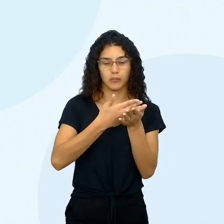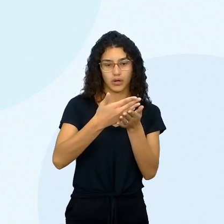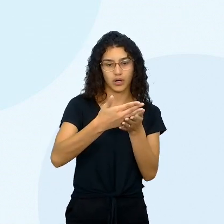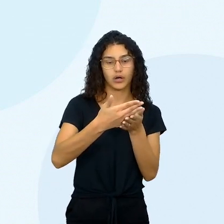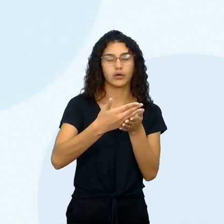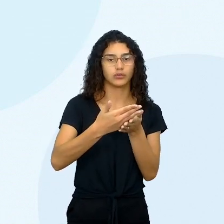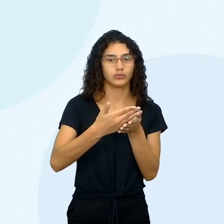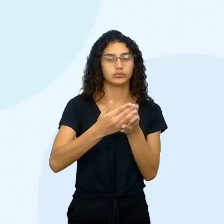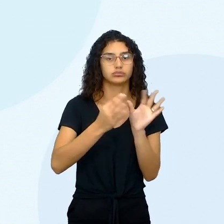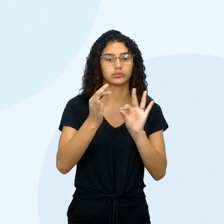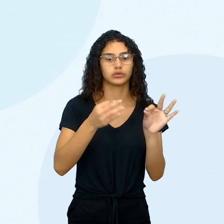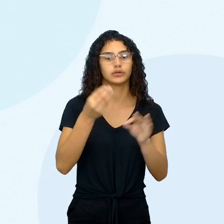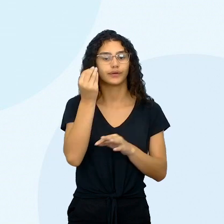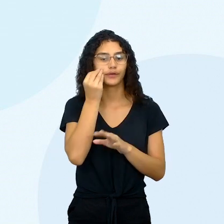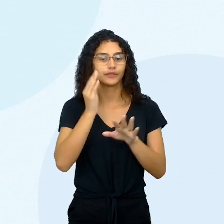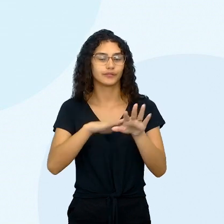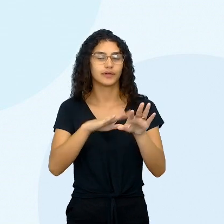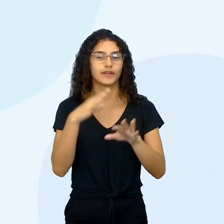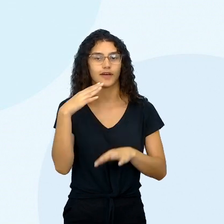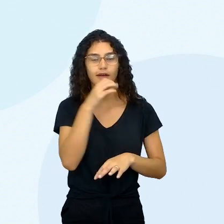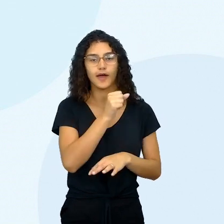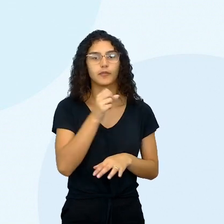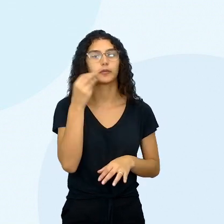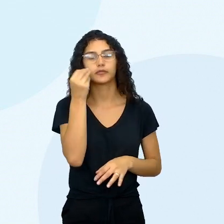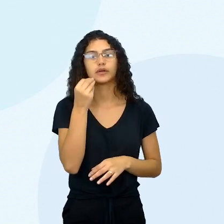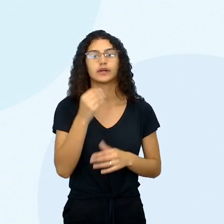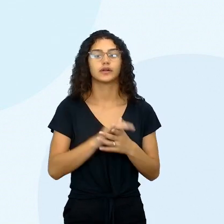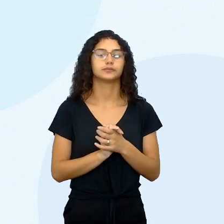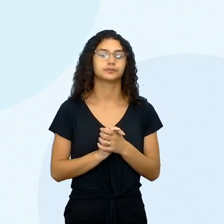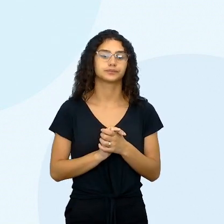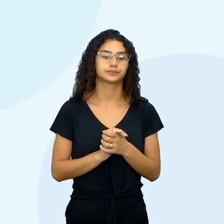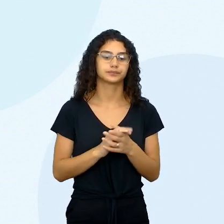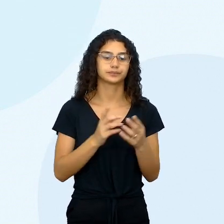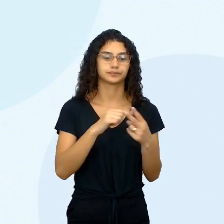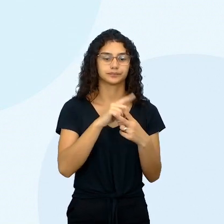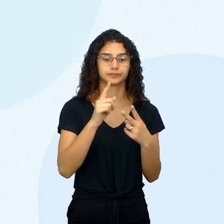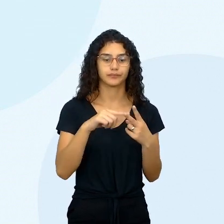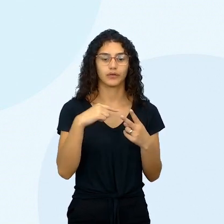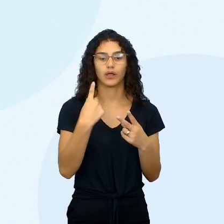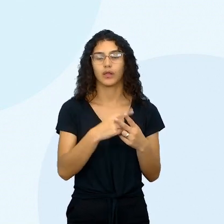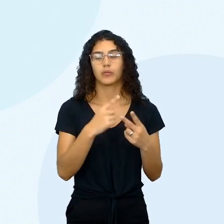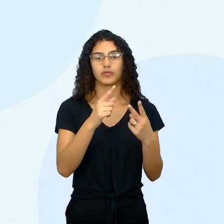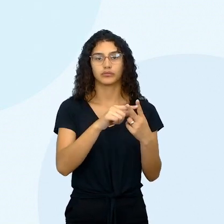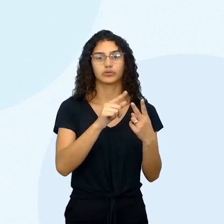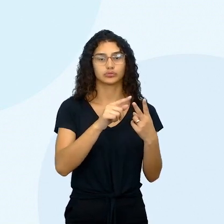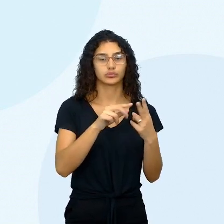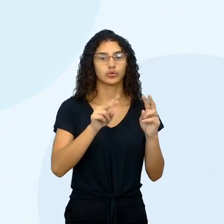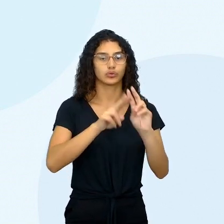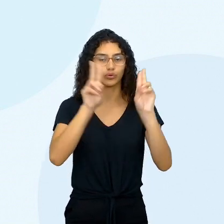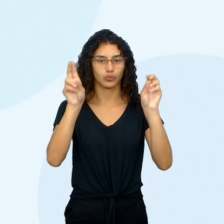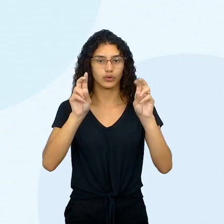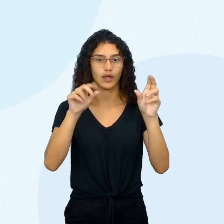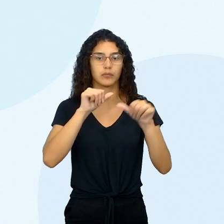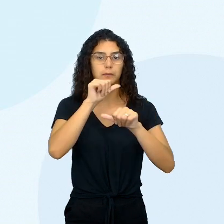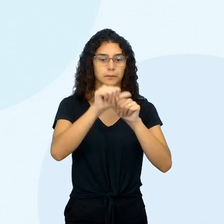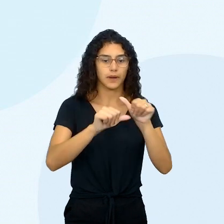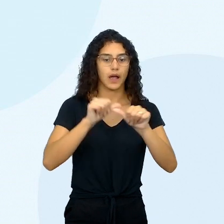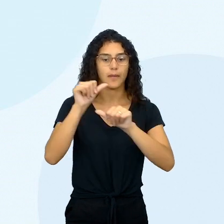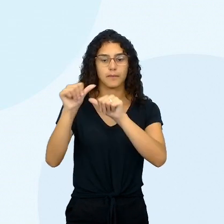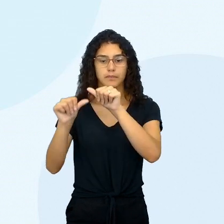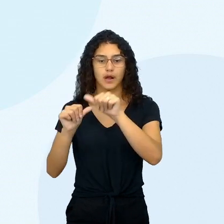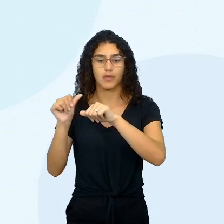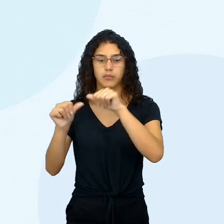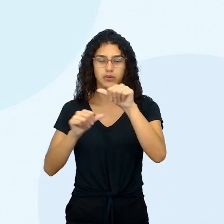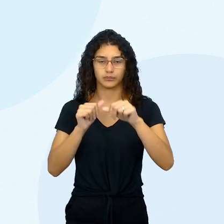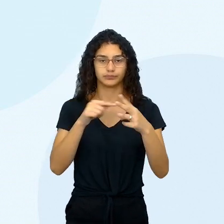que é o que eu estou tentando fazer aqui bem rapidinho para aproveitar os demais. E depois a gente ficou intercalando as temáticas, falando um pouquinho de resíduos